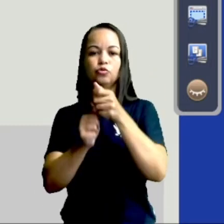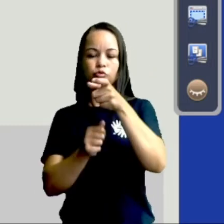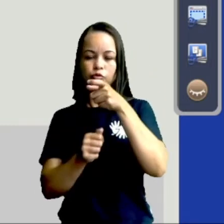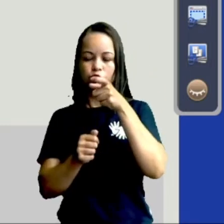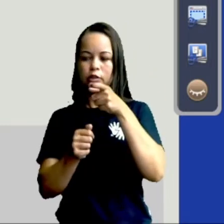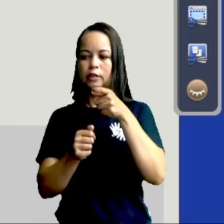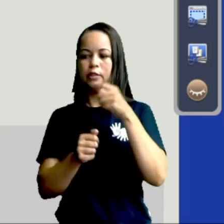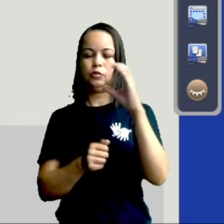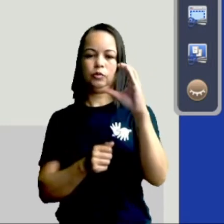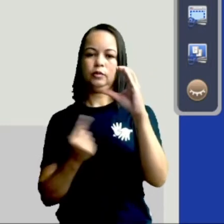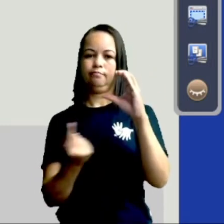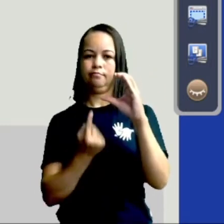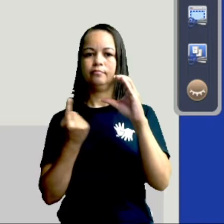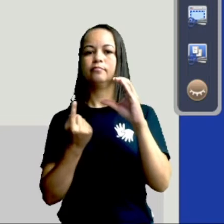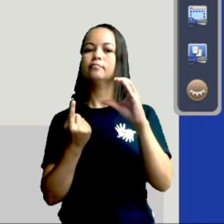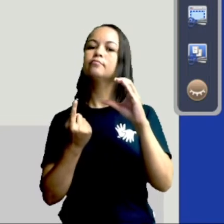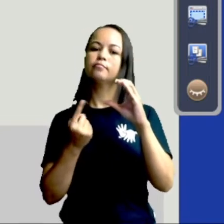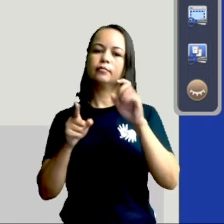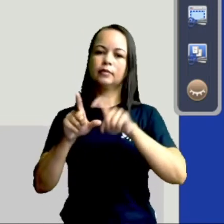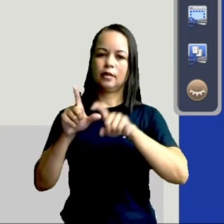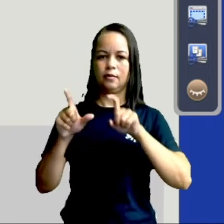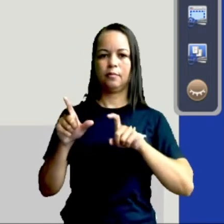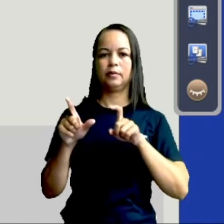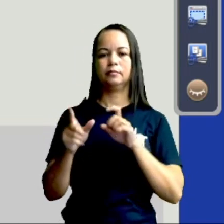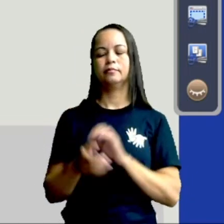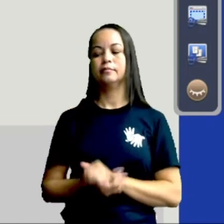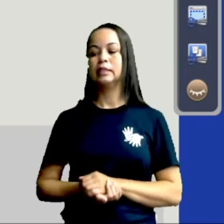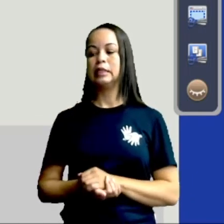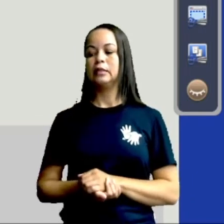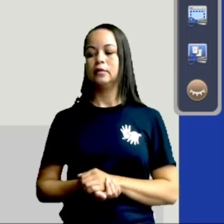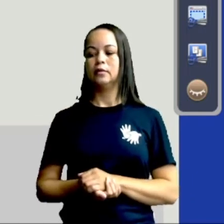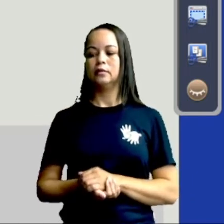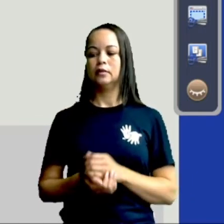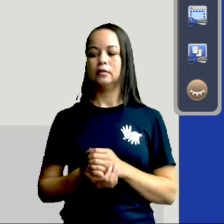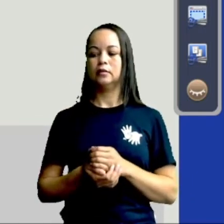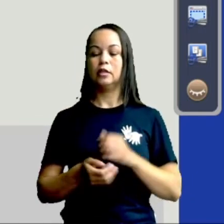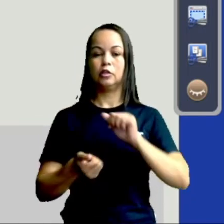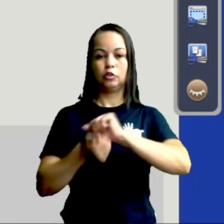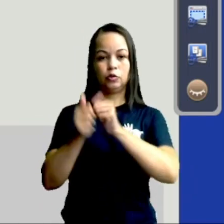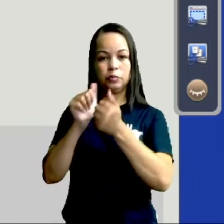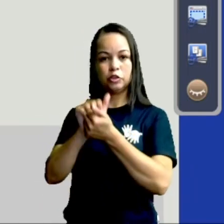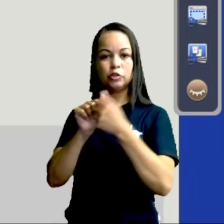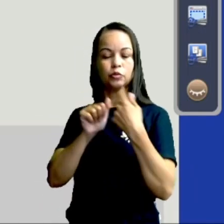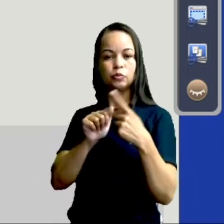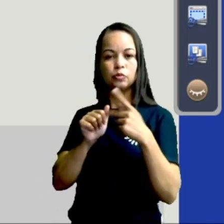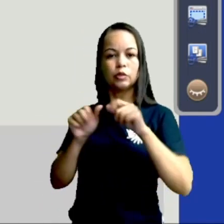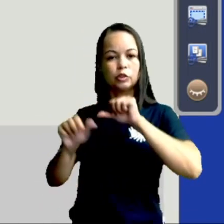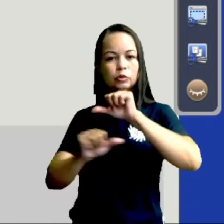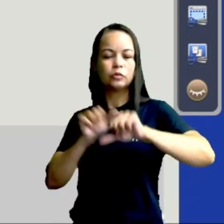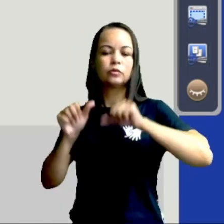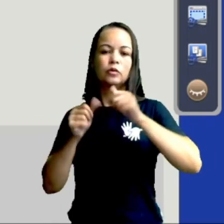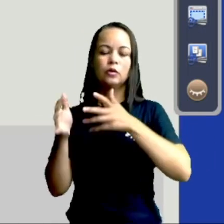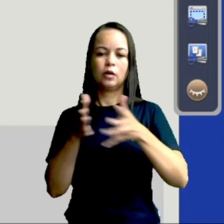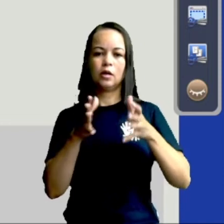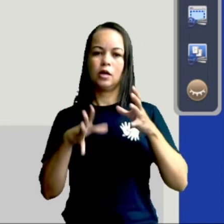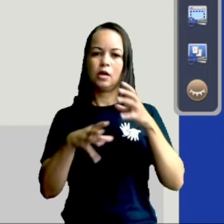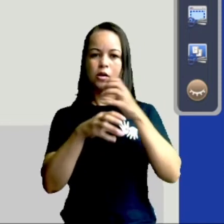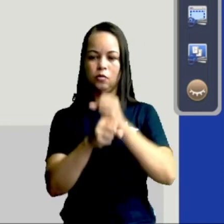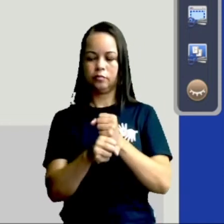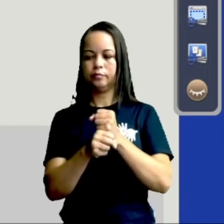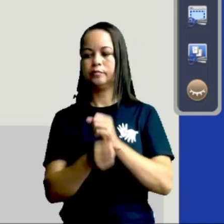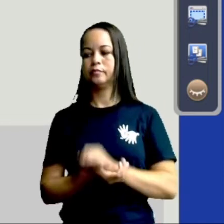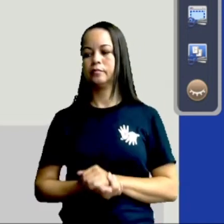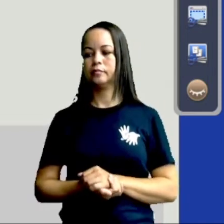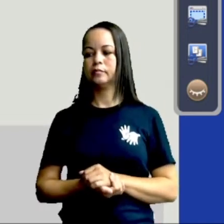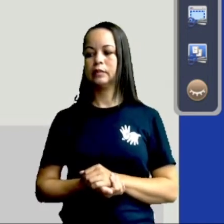c está sozinho, é o termo independente. Substitui os valores de a, b e c aqui e calcula o discriminante.